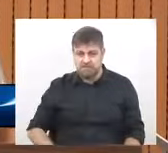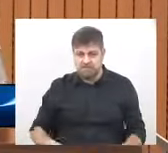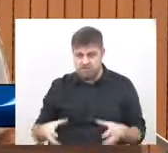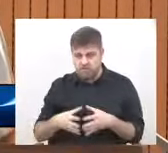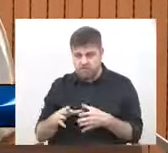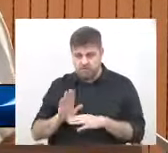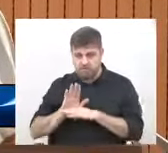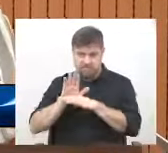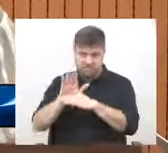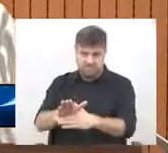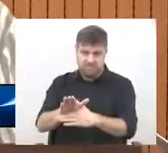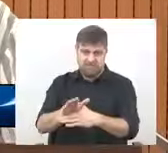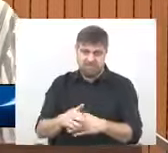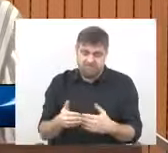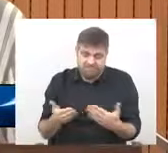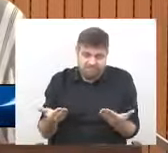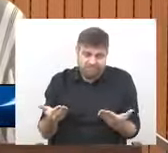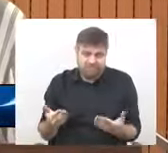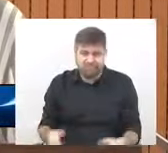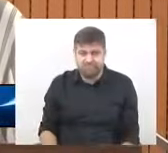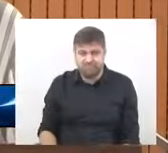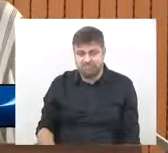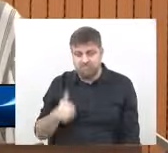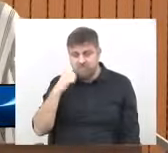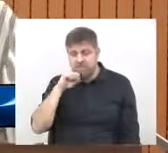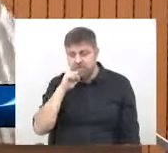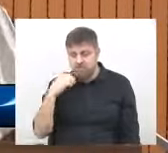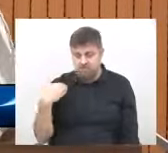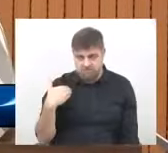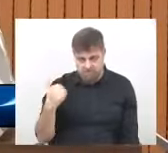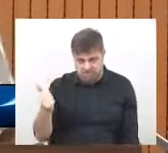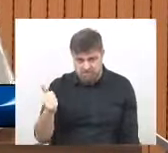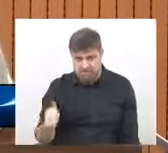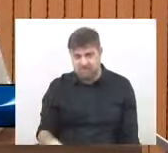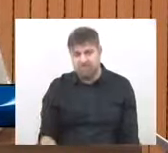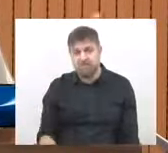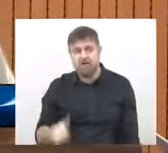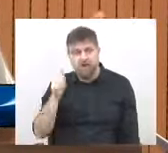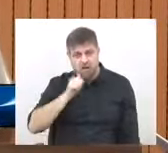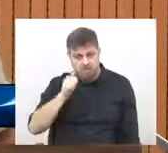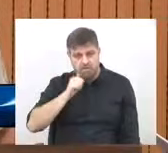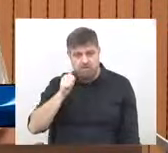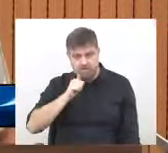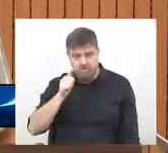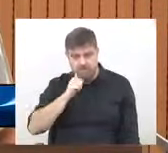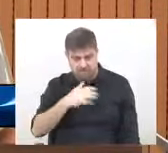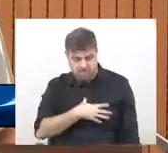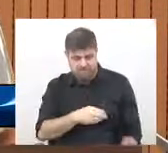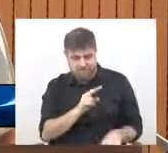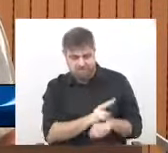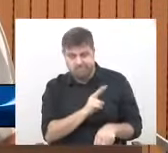assistencial. Contudo, as mães têm me procurado, principalmente mães, mulheres que acabam aí, né,